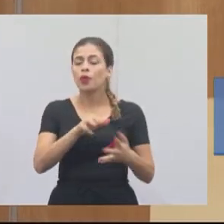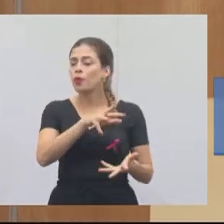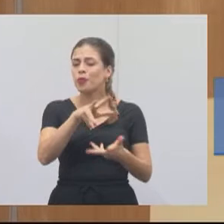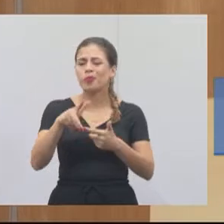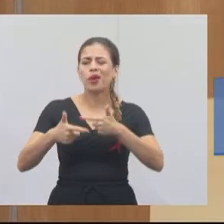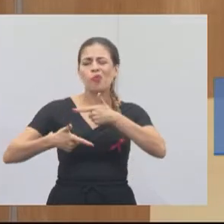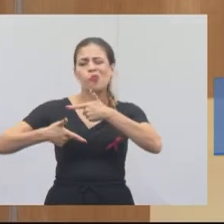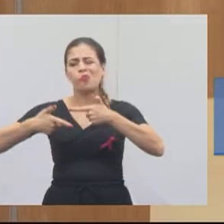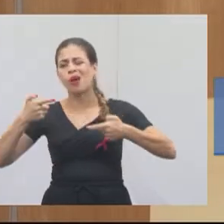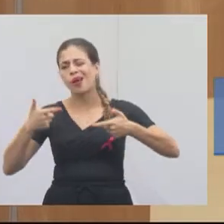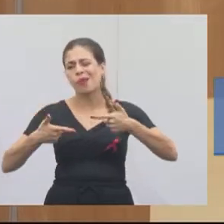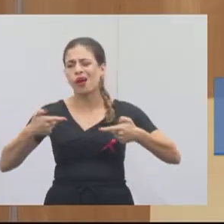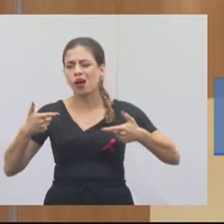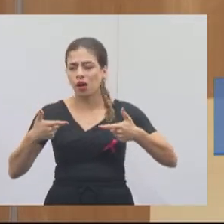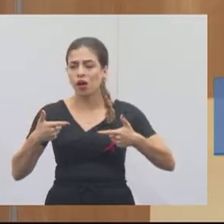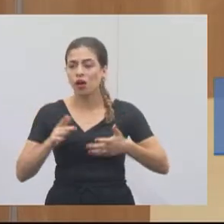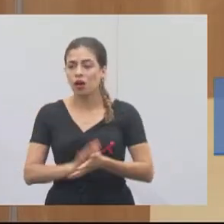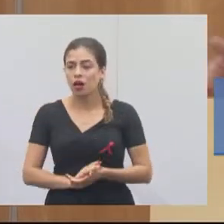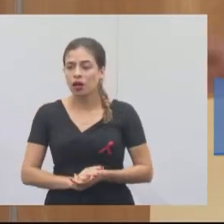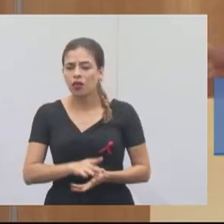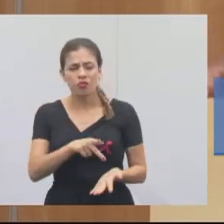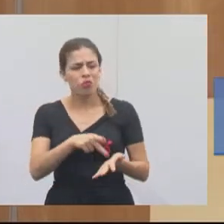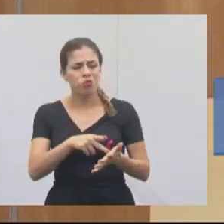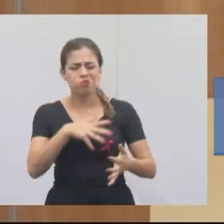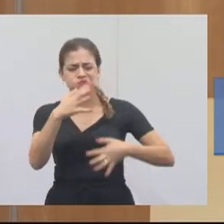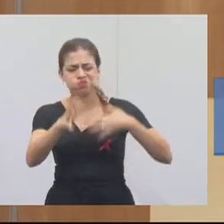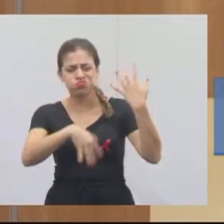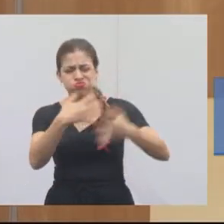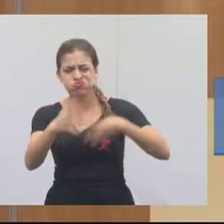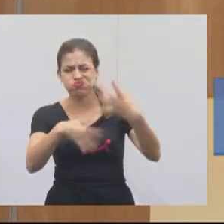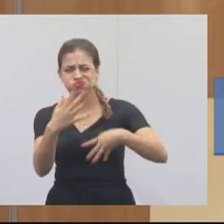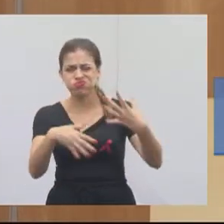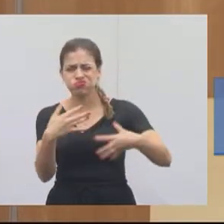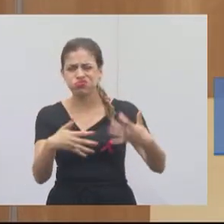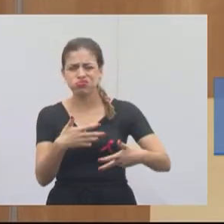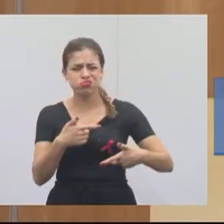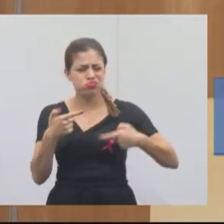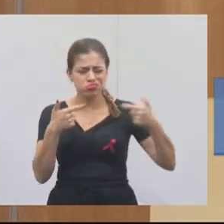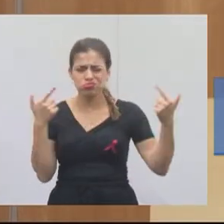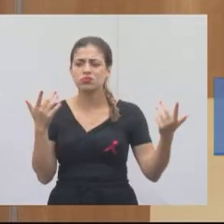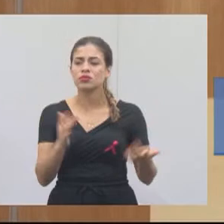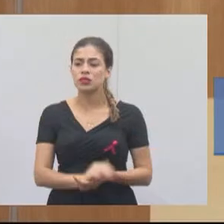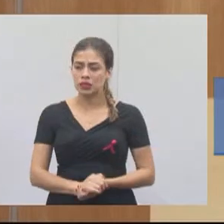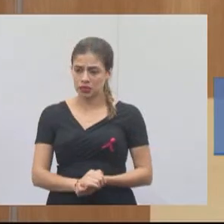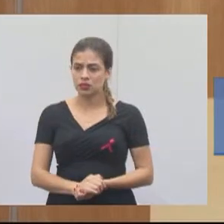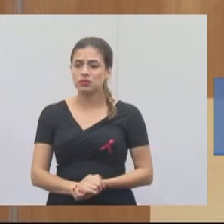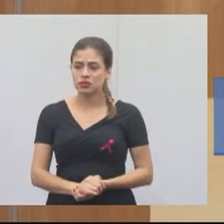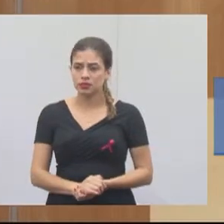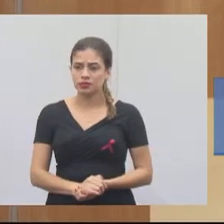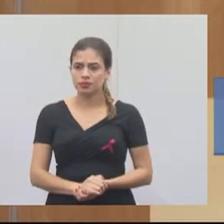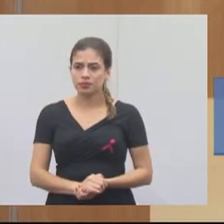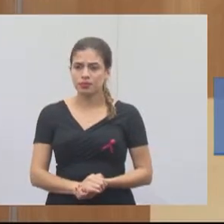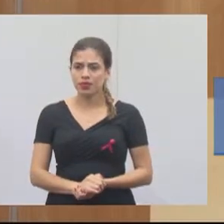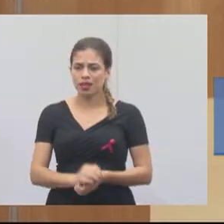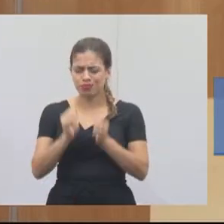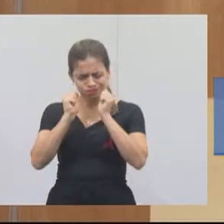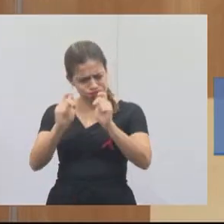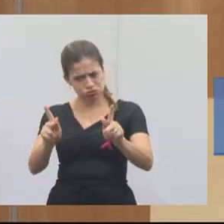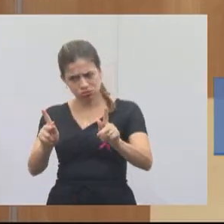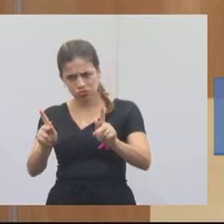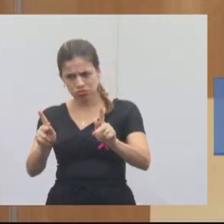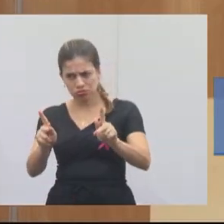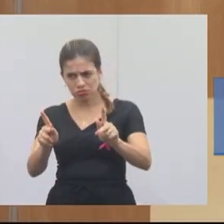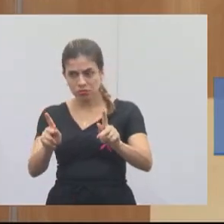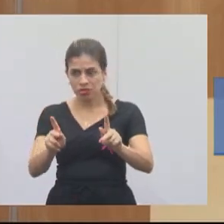em guerra. Estamos vivendo um verdadeiro caos, uma cena apocalíptica,